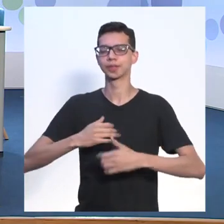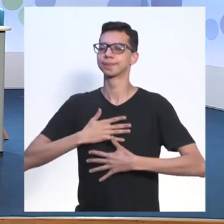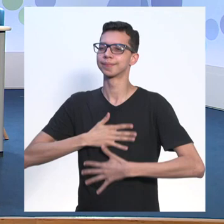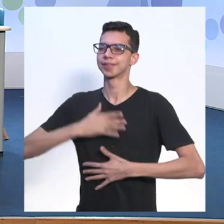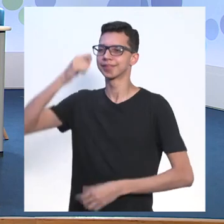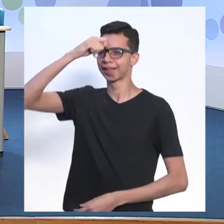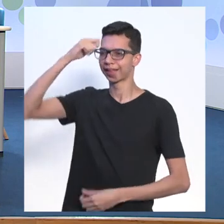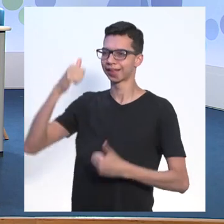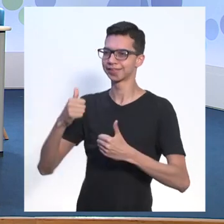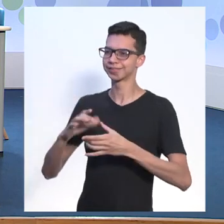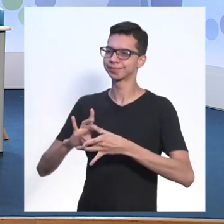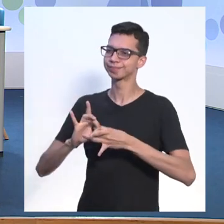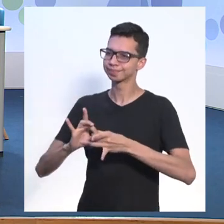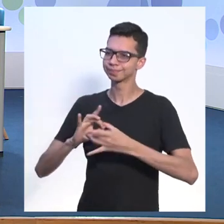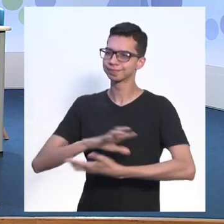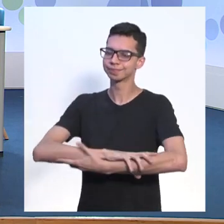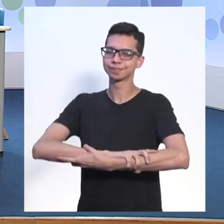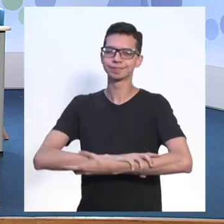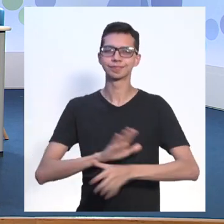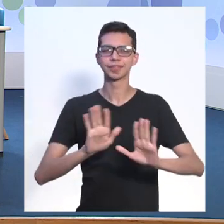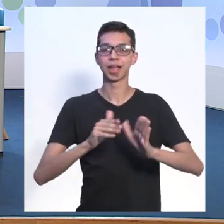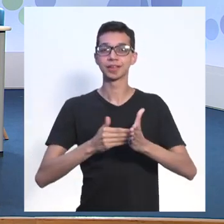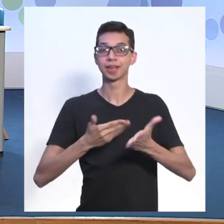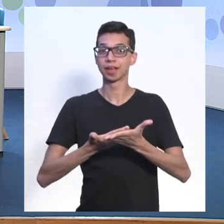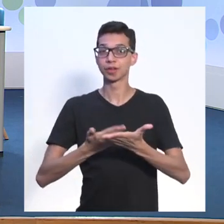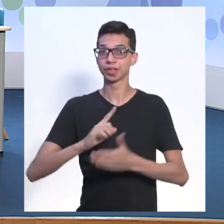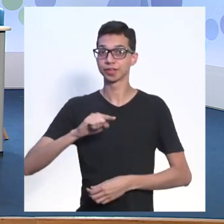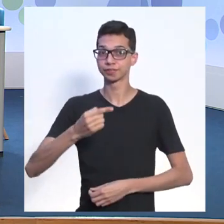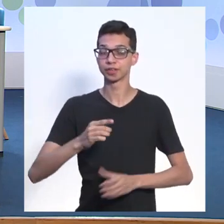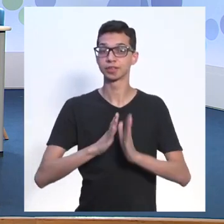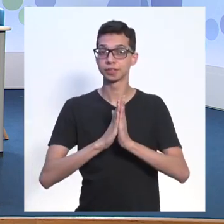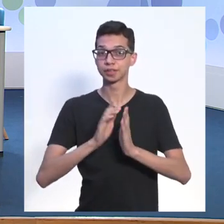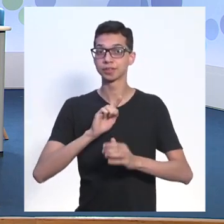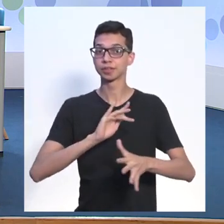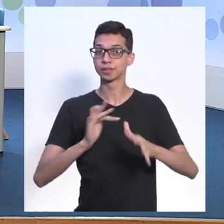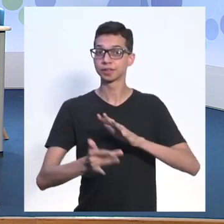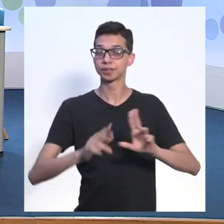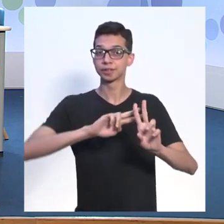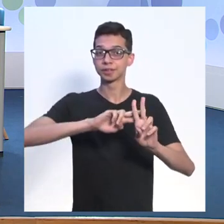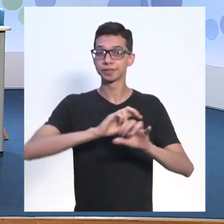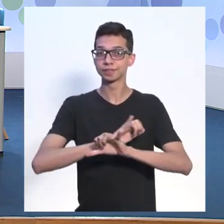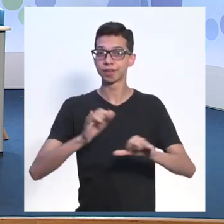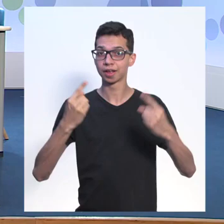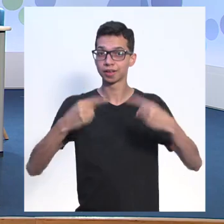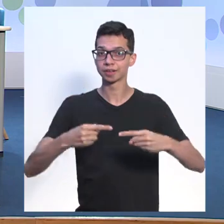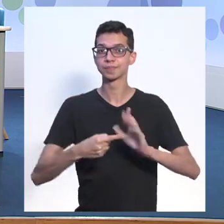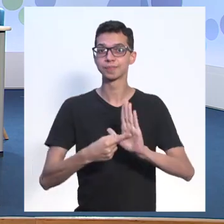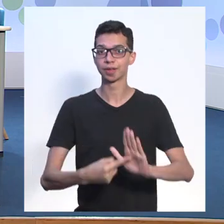Valeu, gente. Até a próxima aula. E postem lá para a gente o resultado do desafio.